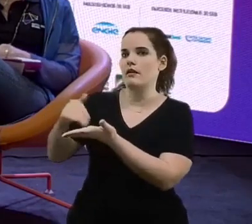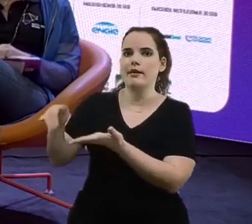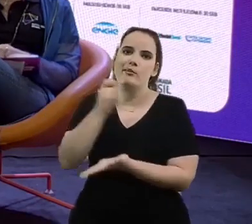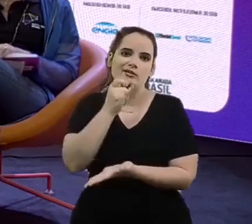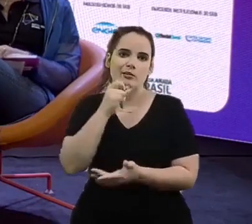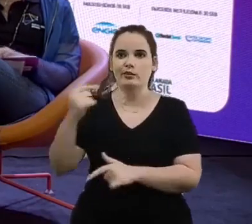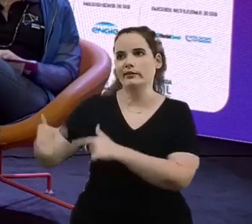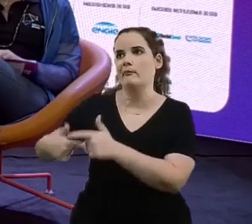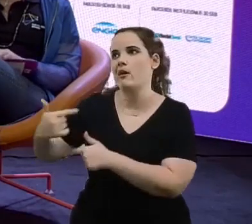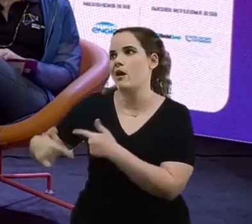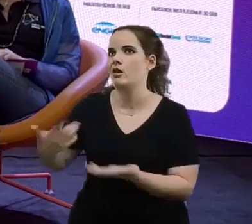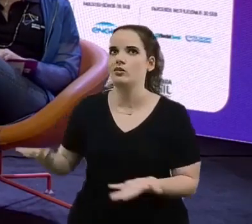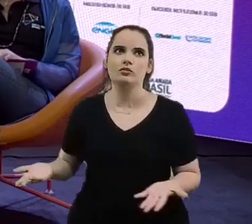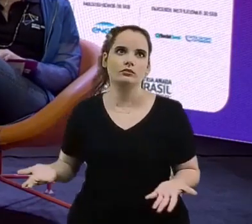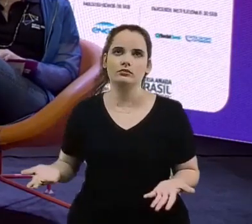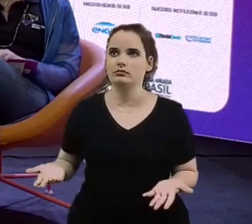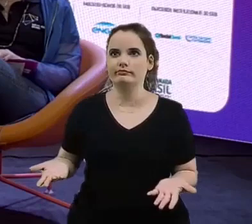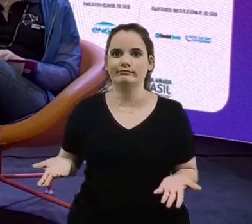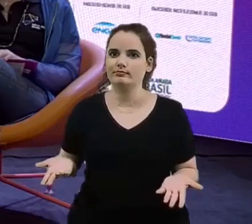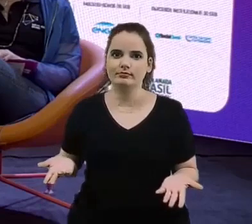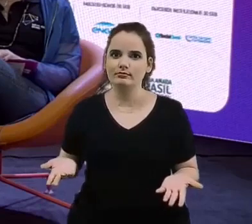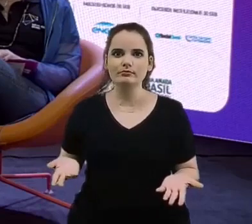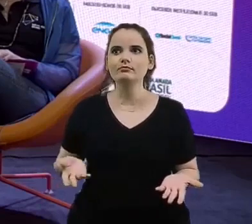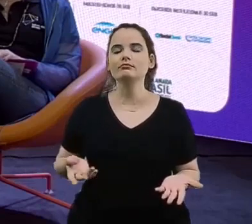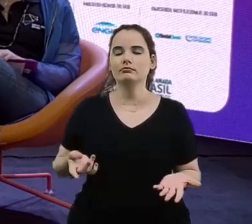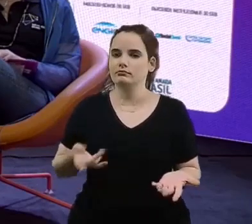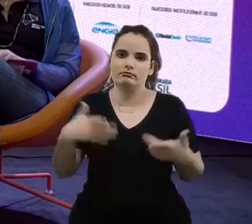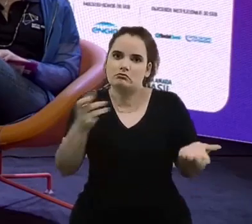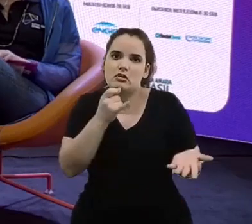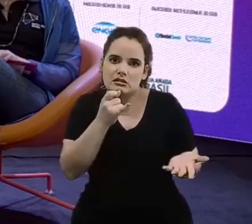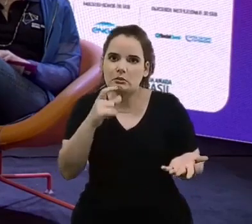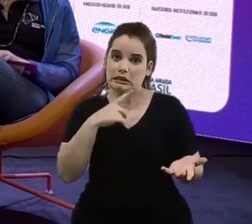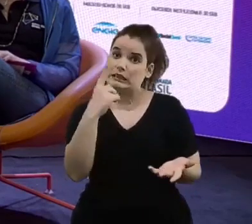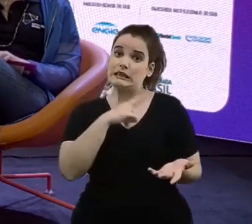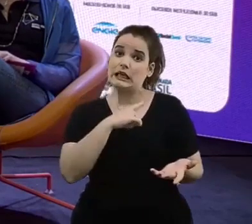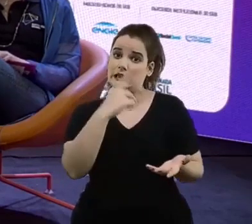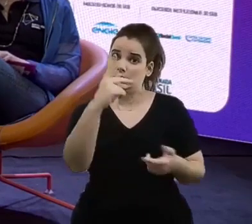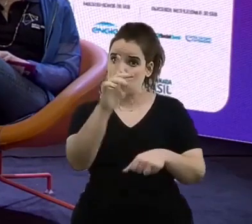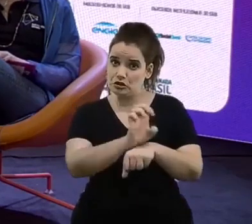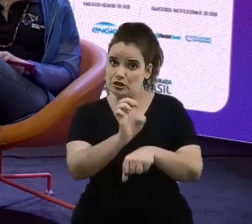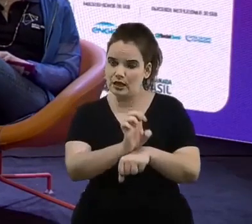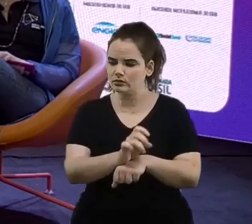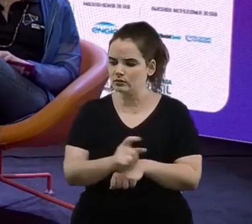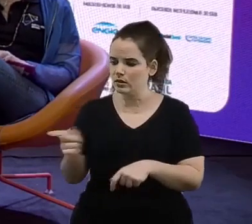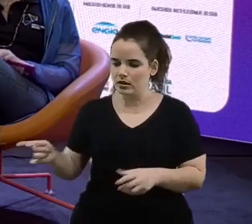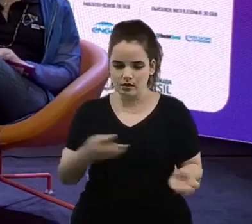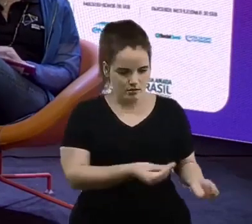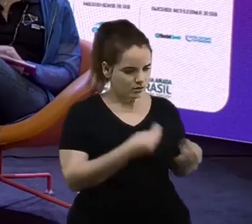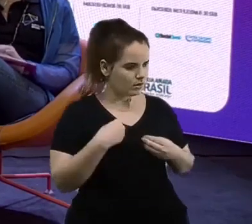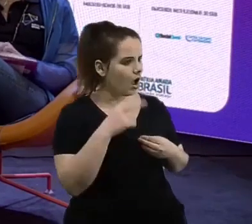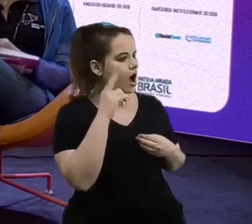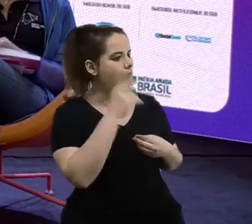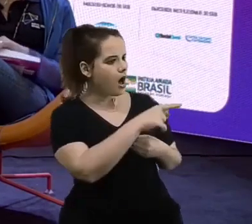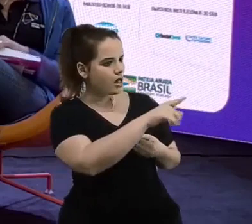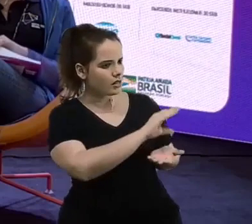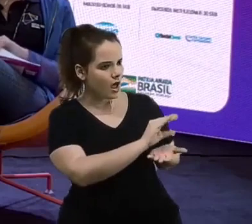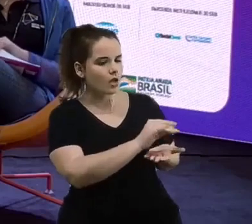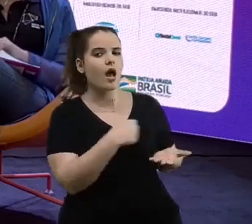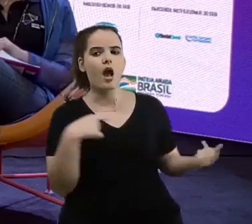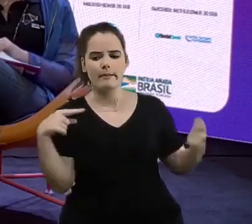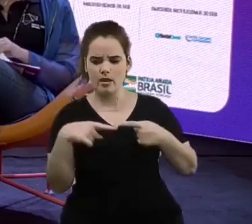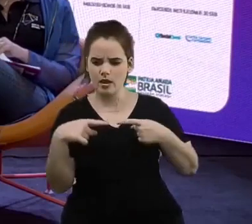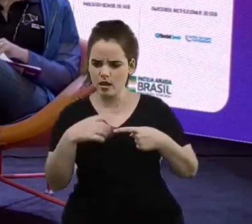tiveram assim uma boa integração com o mentor. Nossa, muito parabéns mesmo. Depois quero conhecer mais, vou ver aqui com o Thiago. Fico muito feliz